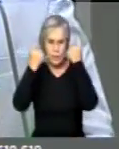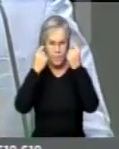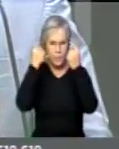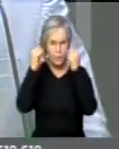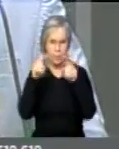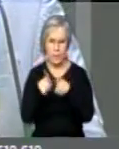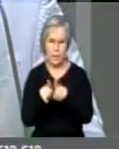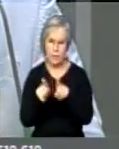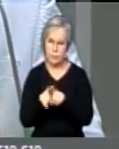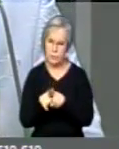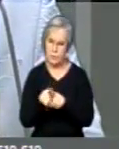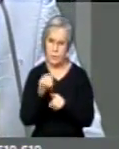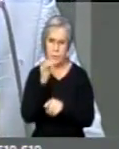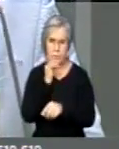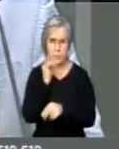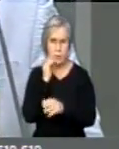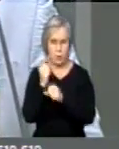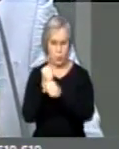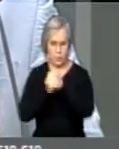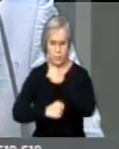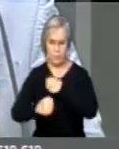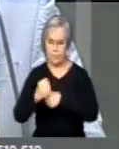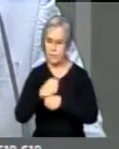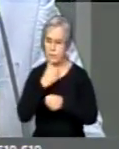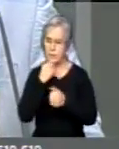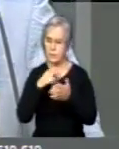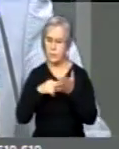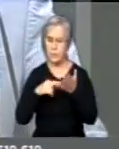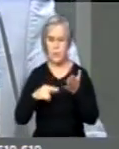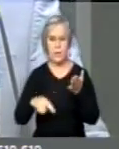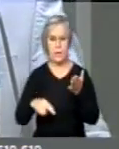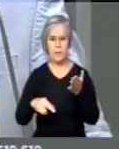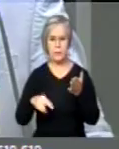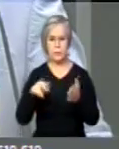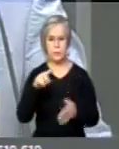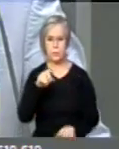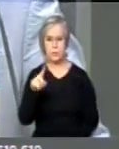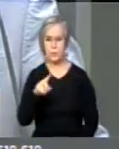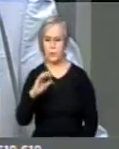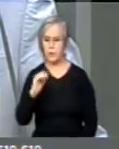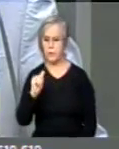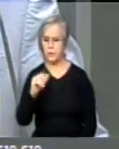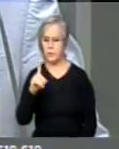no ano passado, o relator era o deputado Zeca Dirceu,